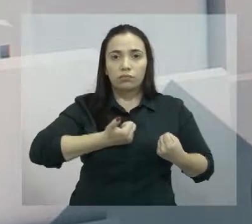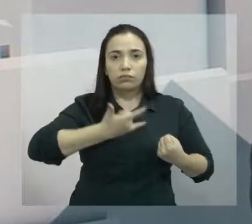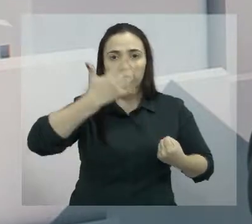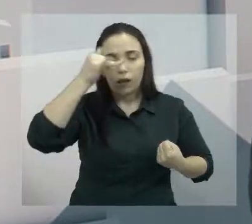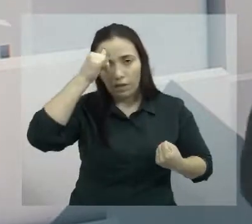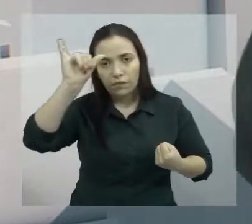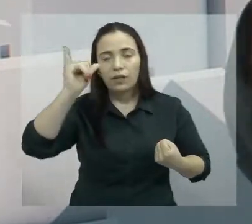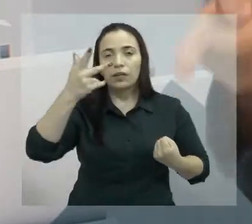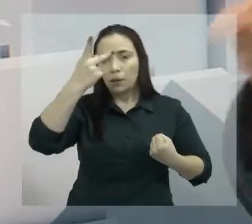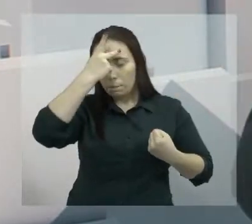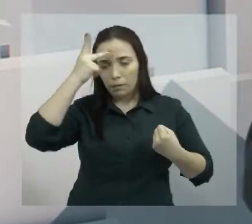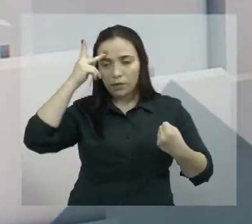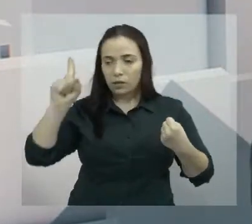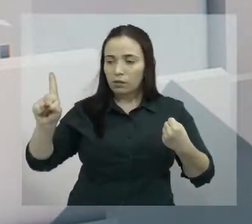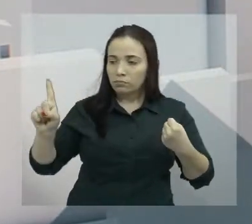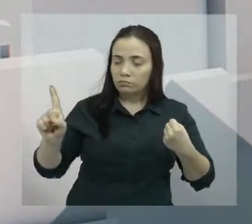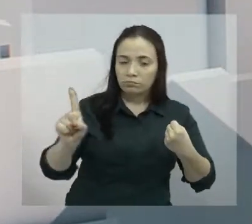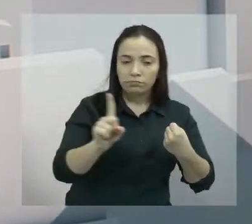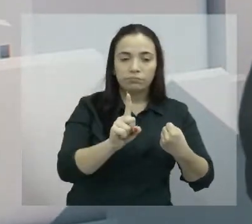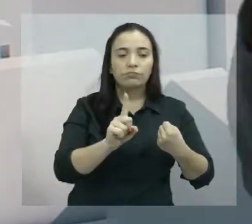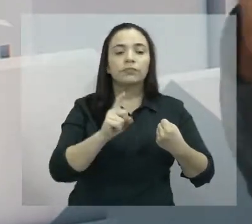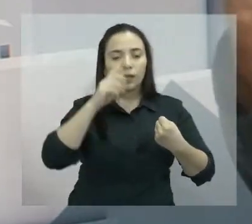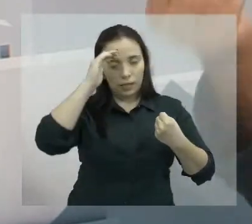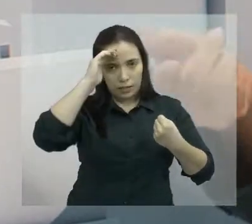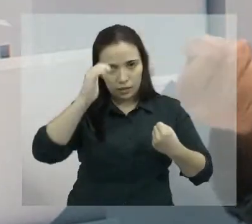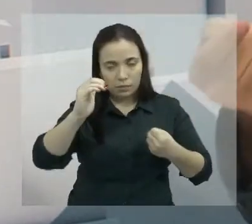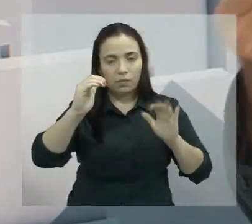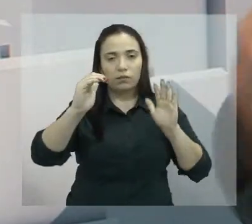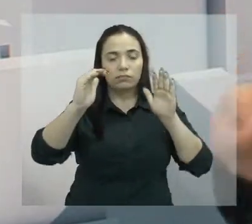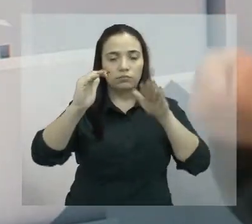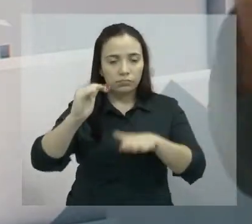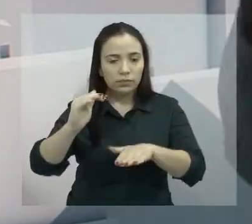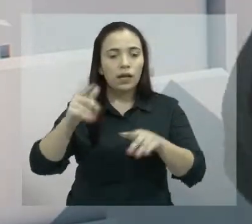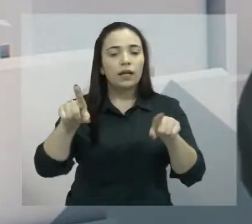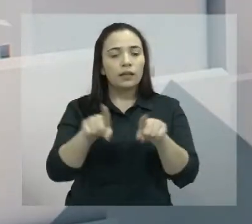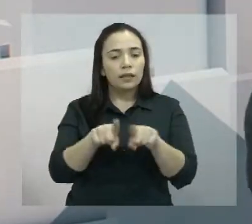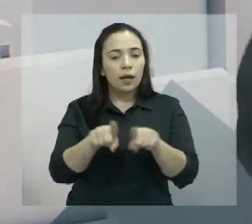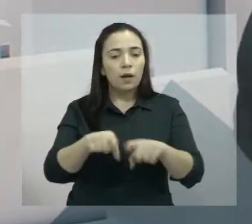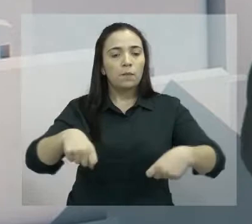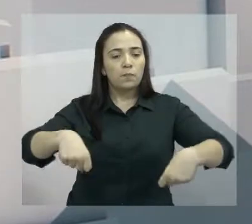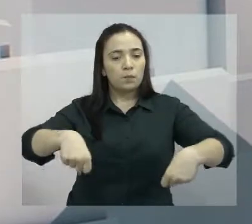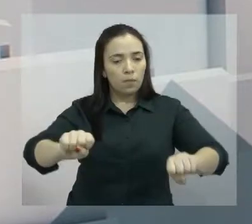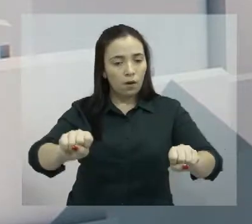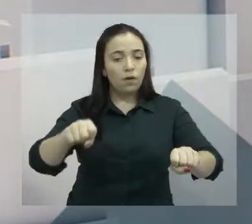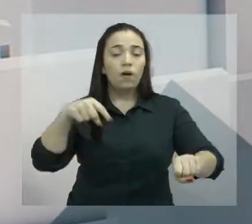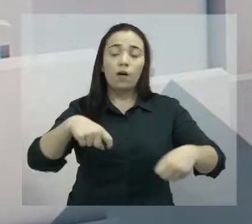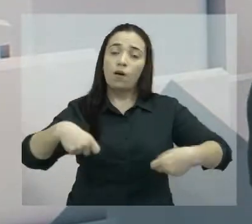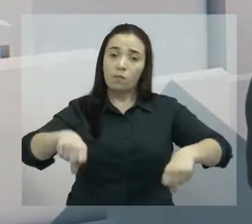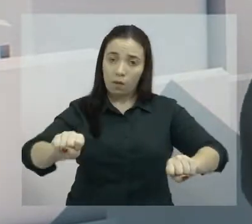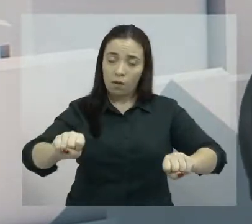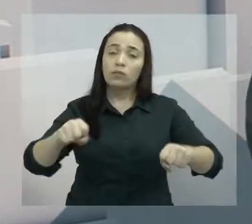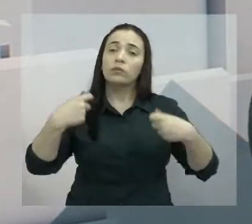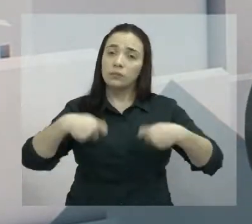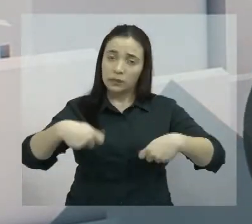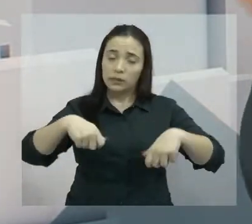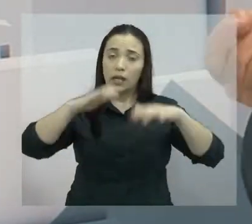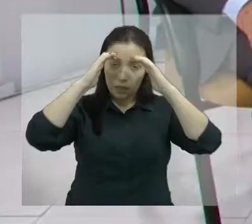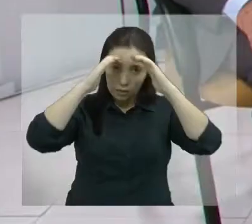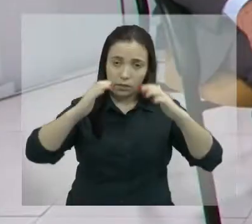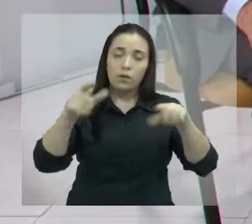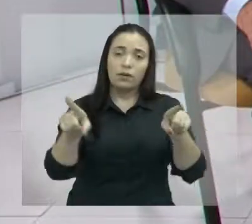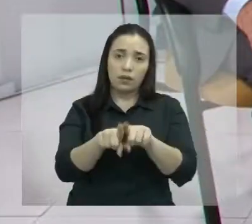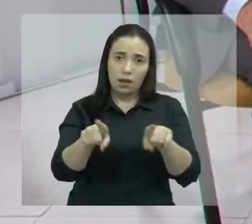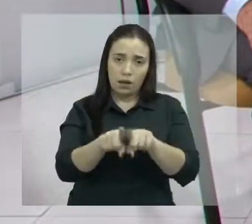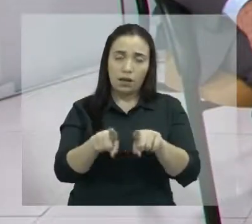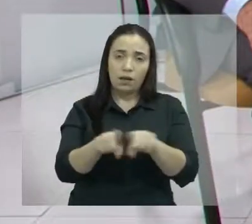o pedestre, respeitar o ciclista, né, respeitar o motociclista, e o motociclista também tem que respeitar, né, o